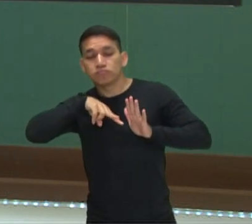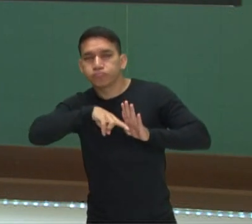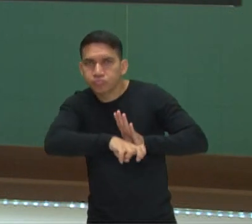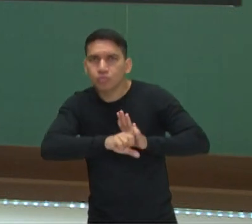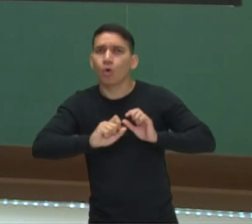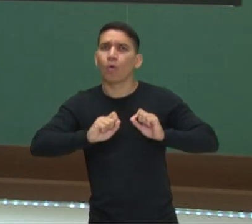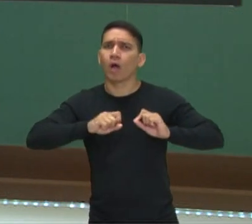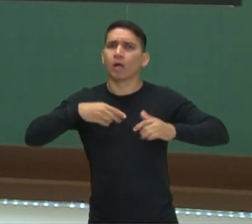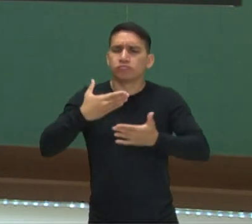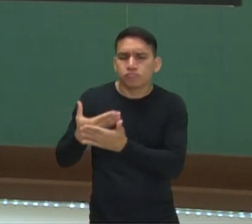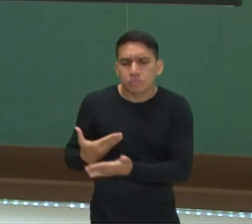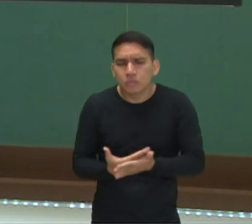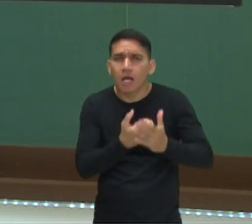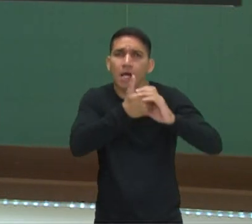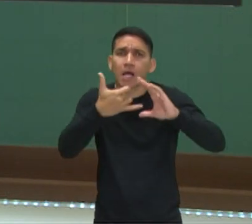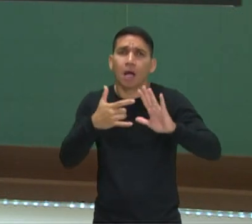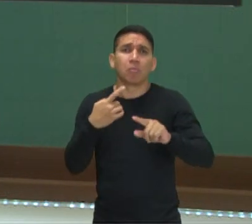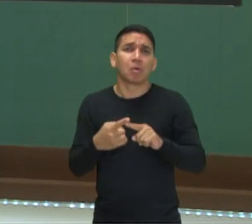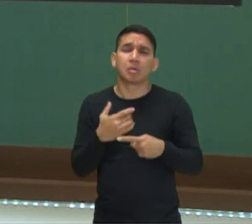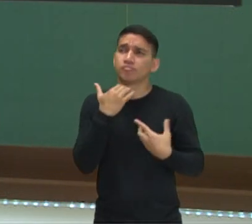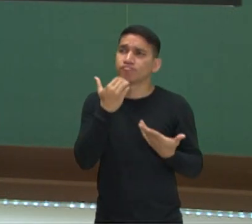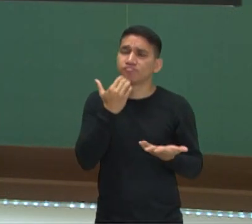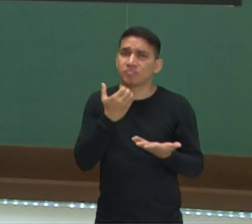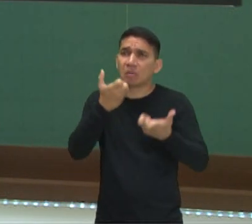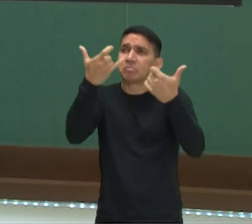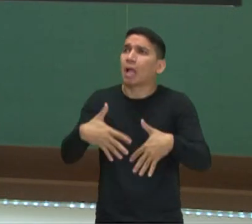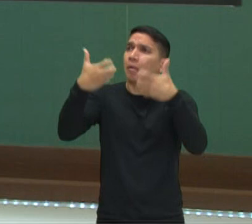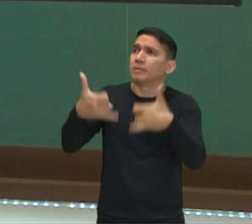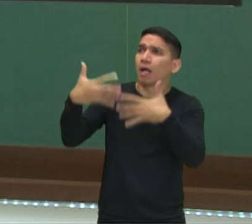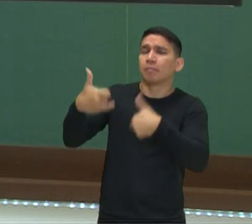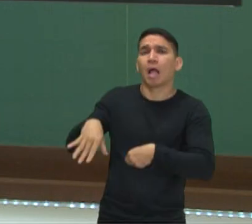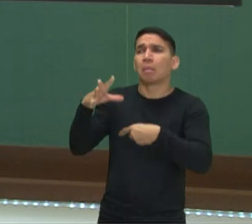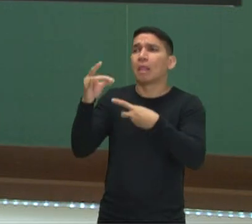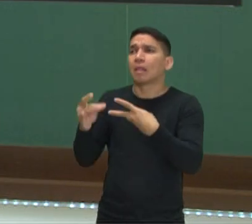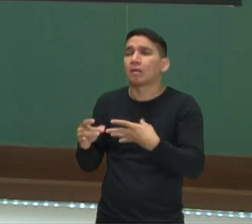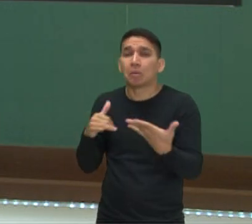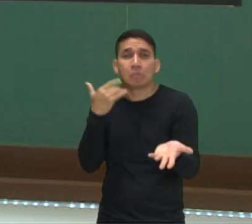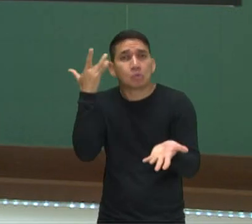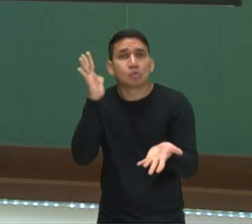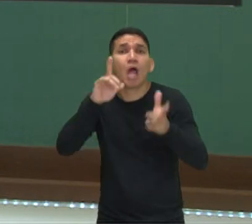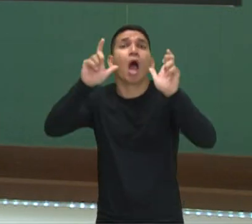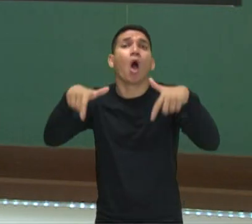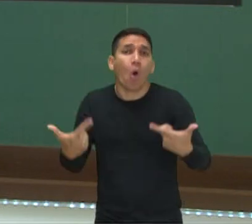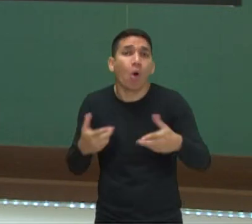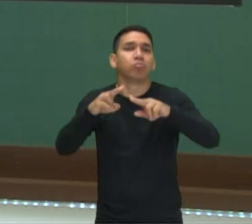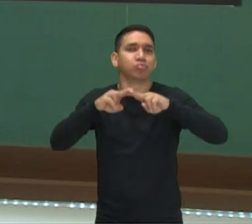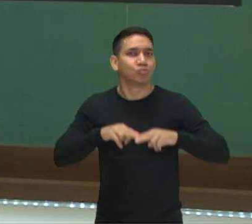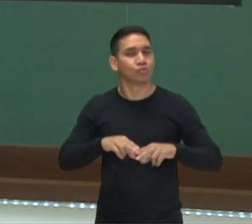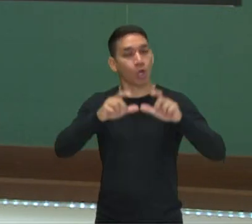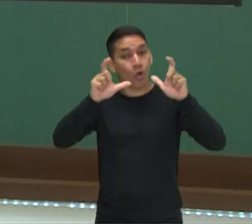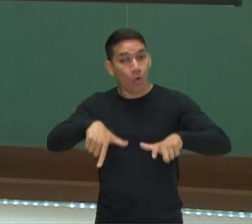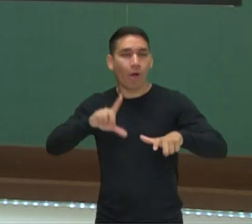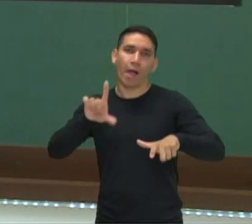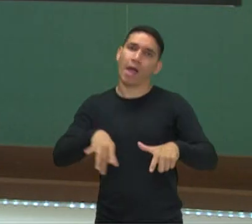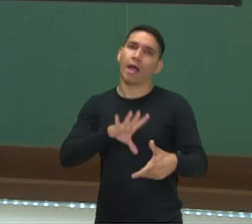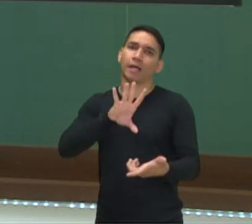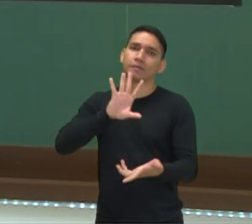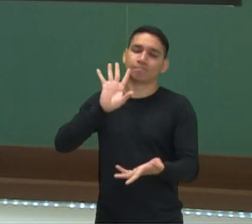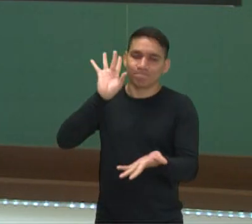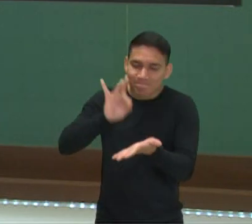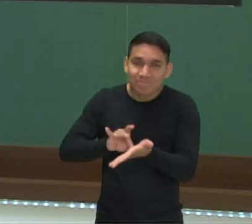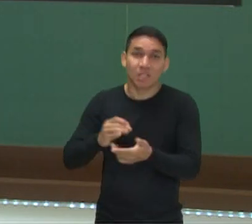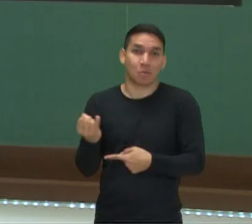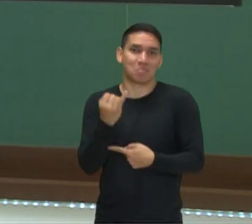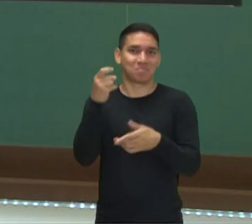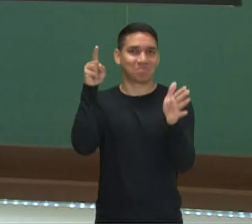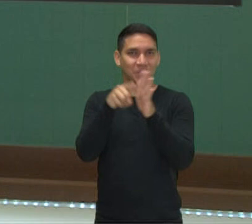adianta eu falar de tudo daquele lugar sem saber onde ele fica. Então a localização é fundamental. Por isso,